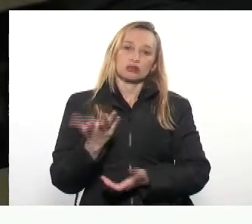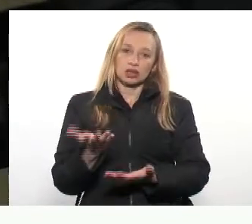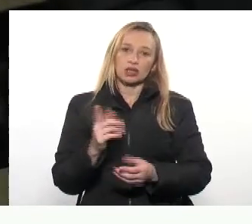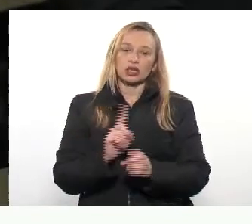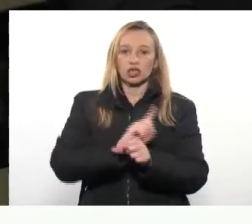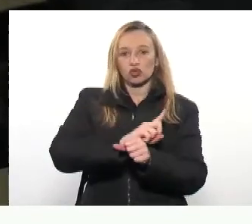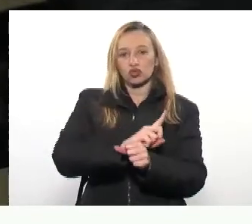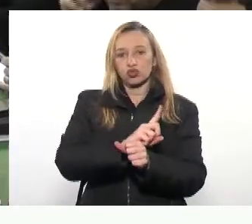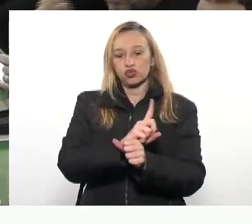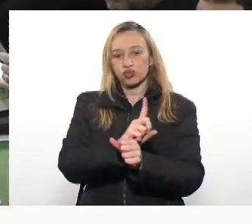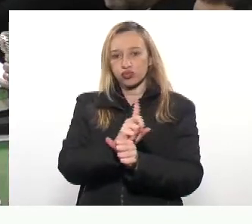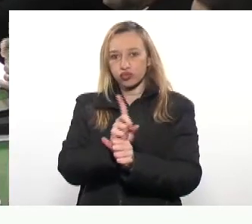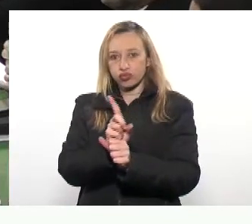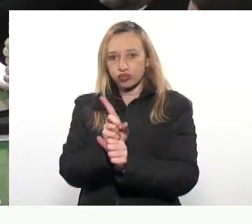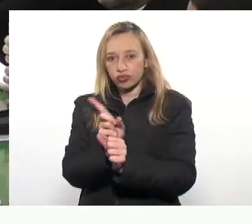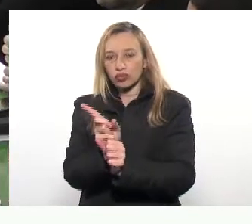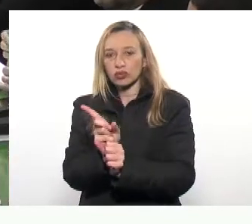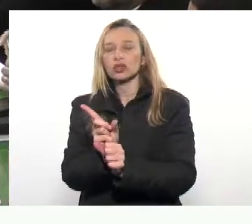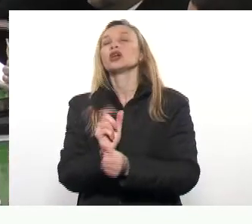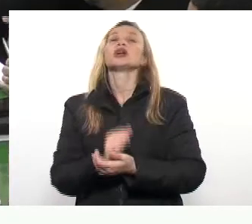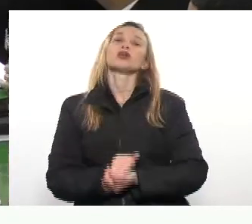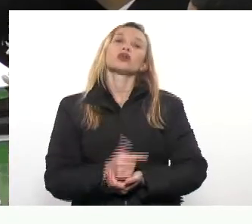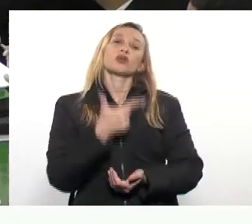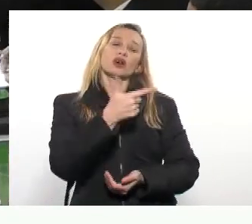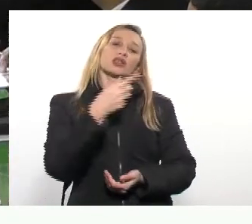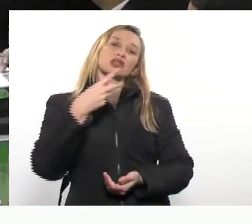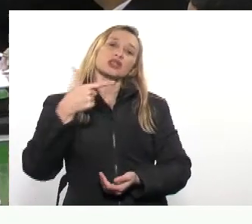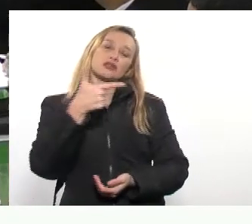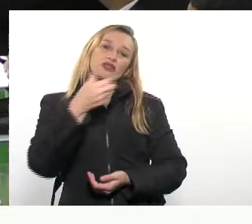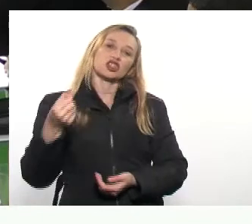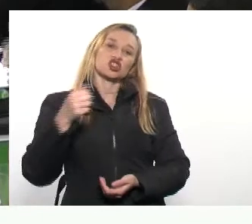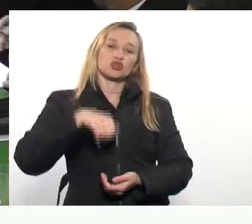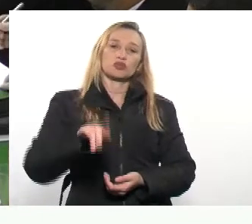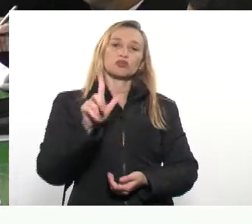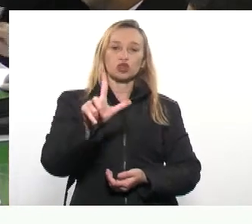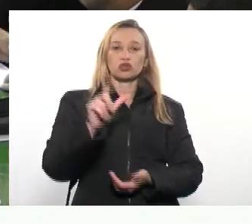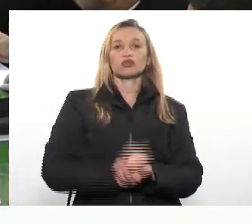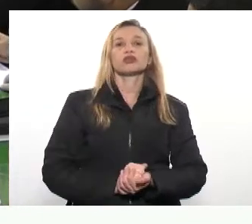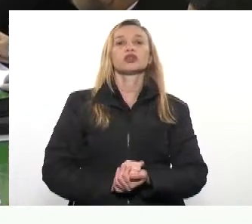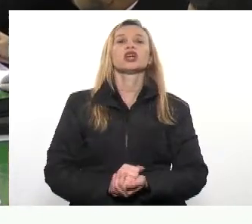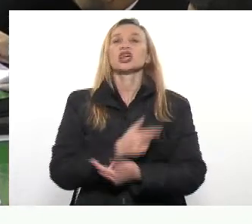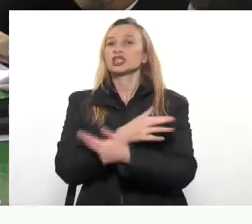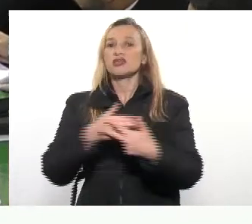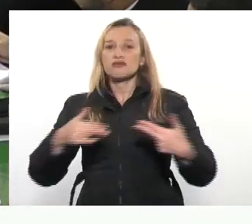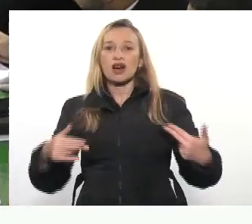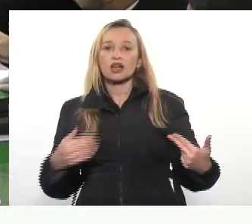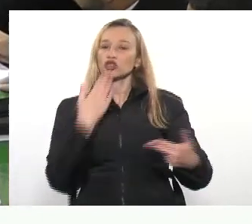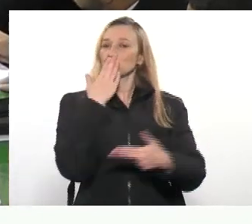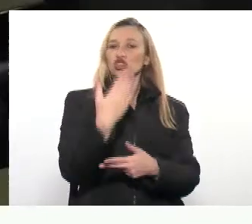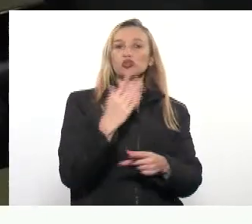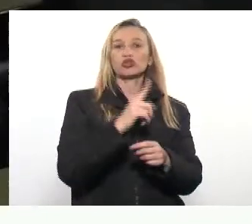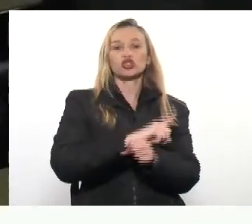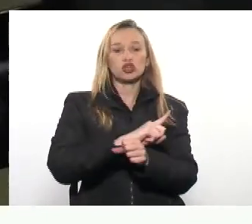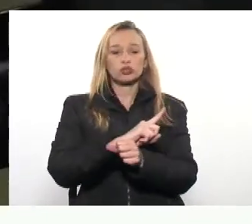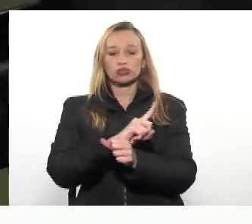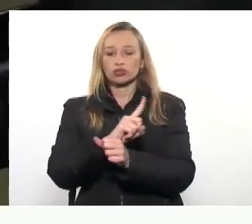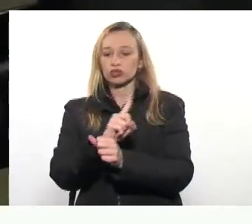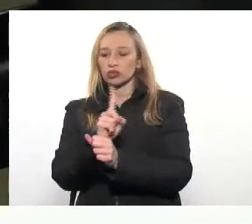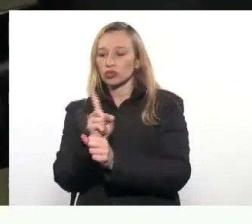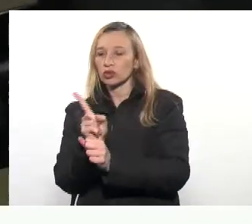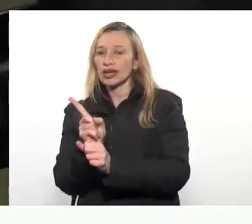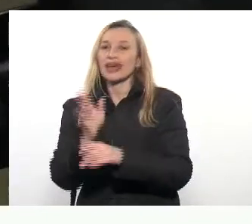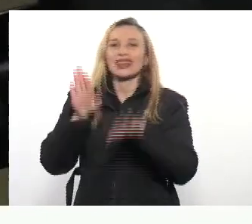nós estamos 420 mil? Isso, 420 mil. São vários certames, porque tem tipos de hidrômetro diferentes, dependendo do tipo